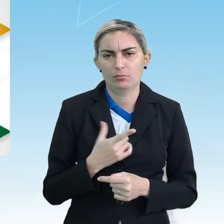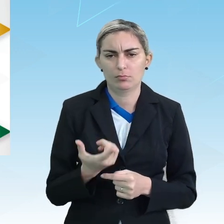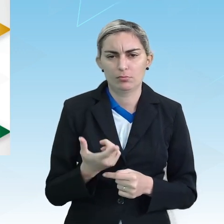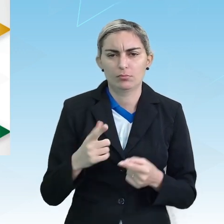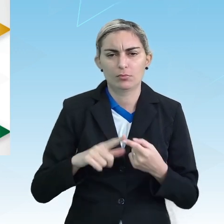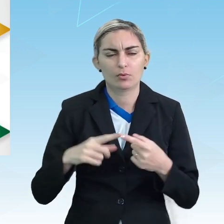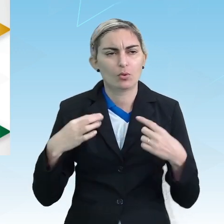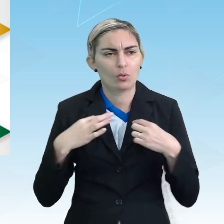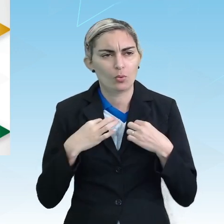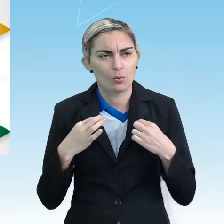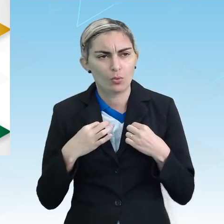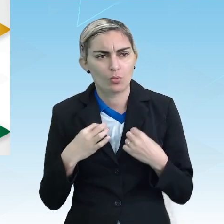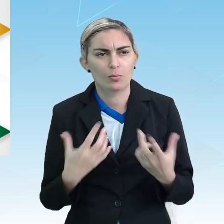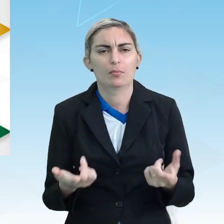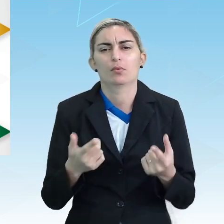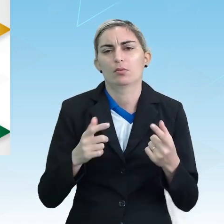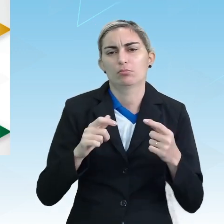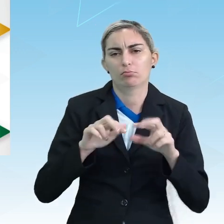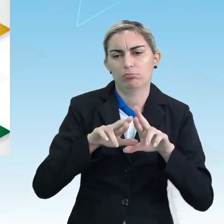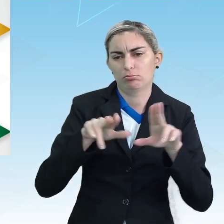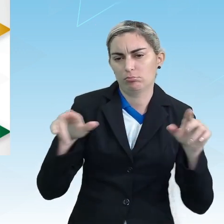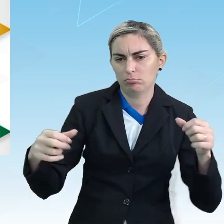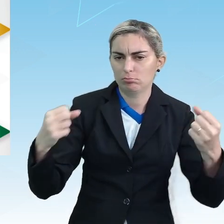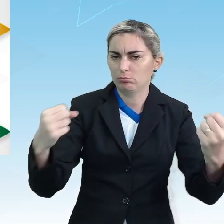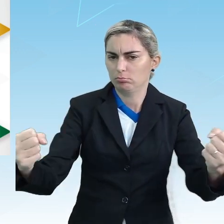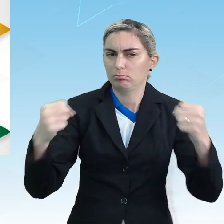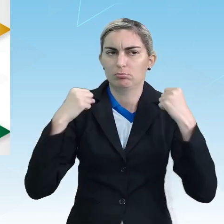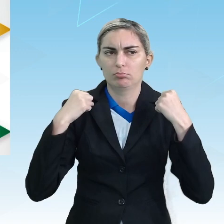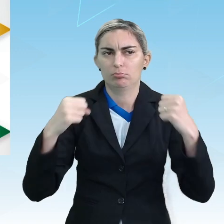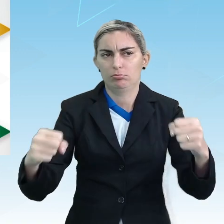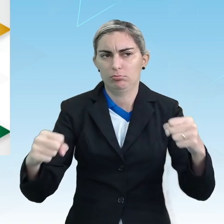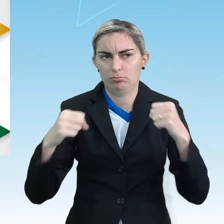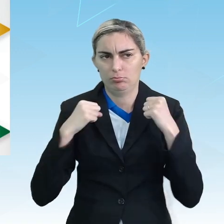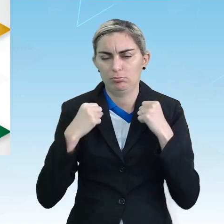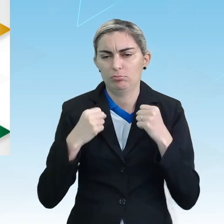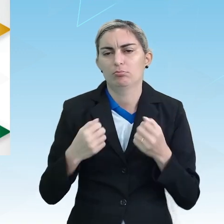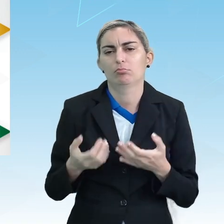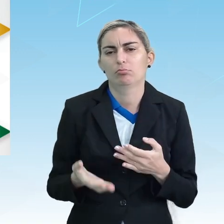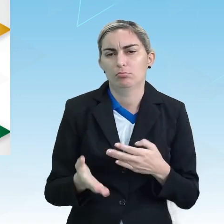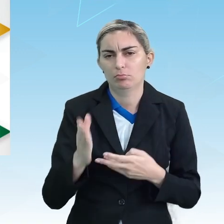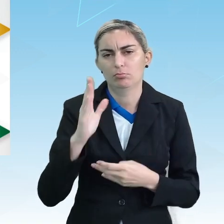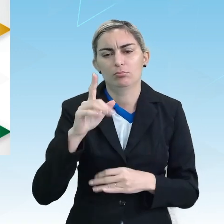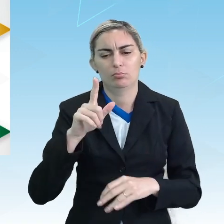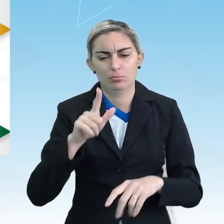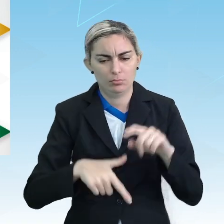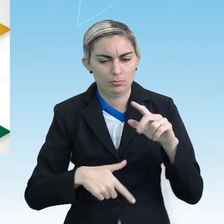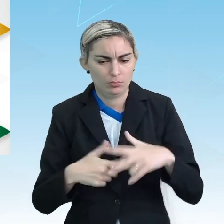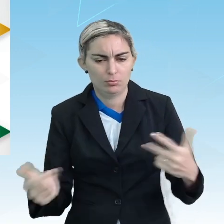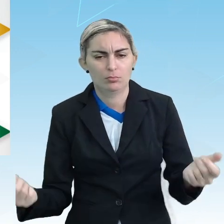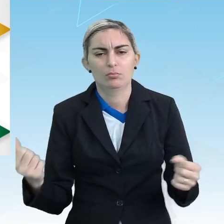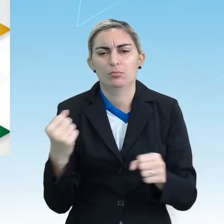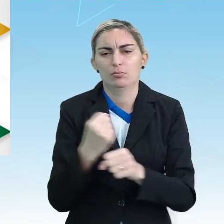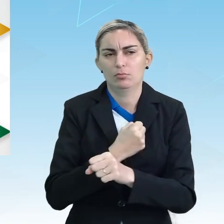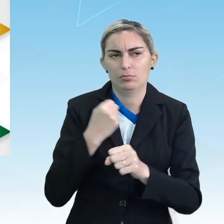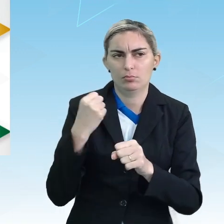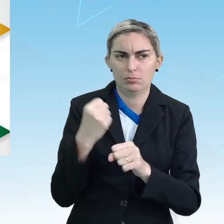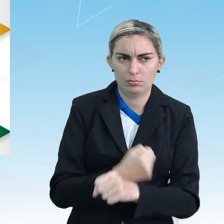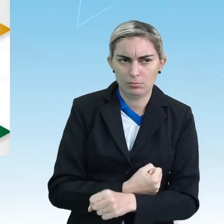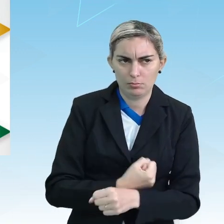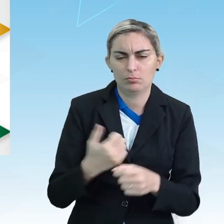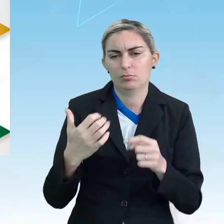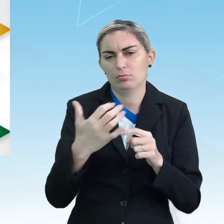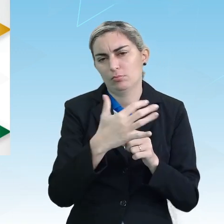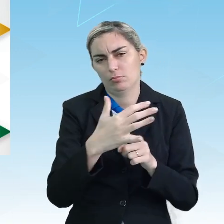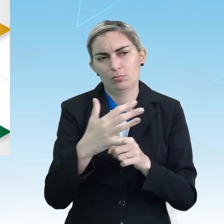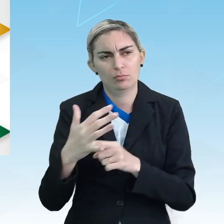de roupas, aparelhos de musculação, no transporte também de materiais de construção, nos motores